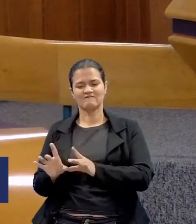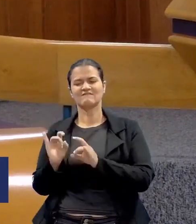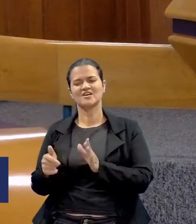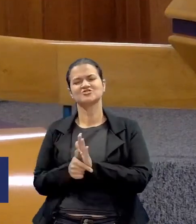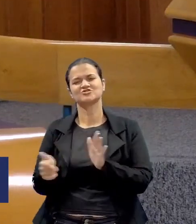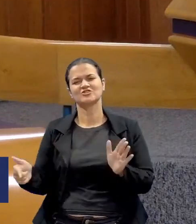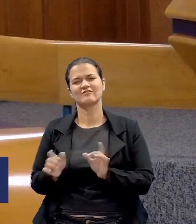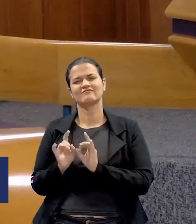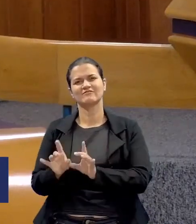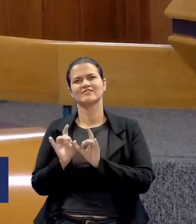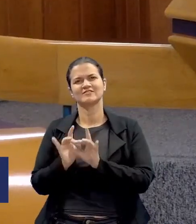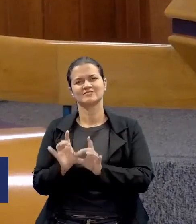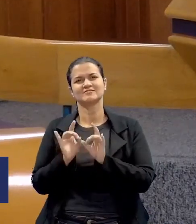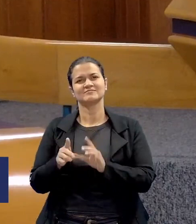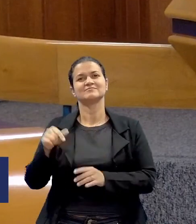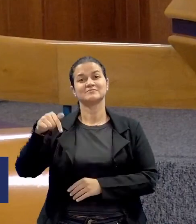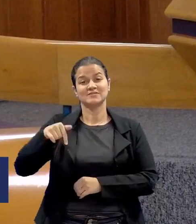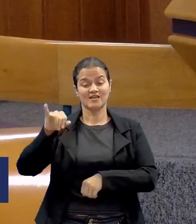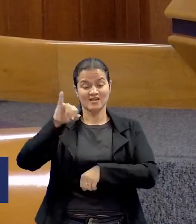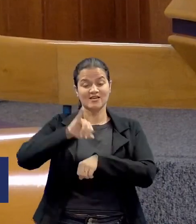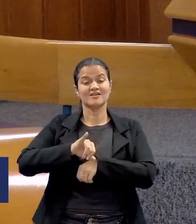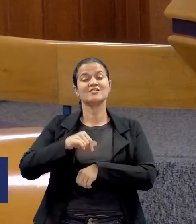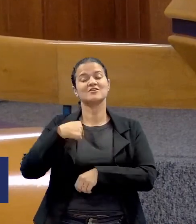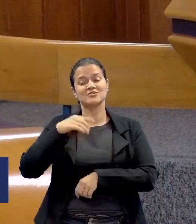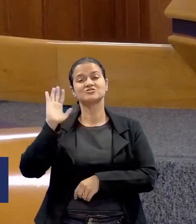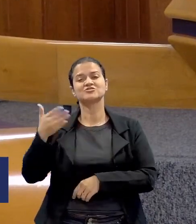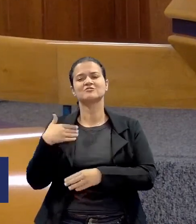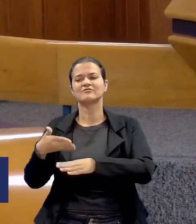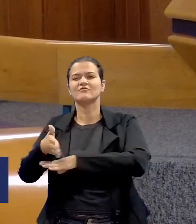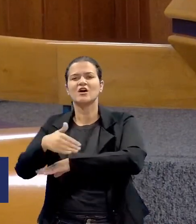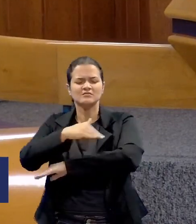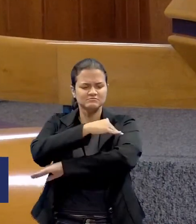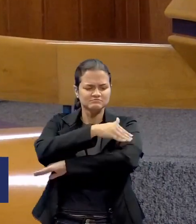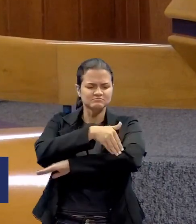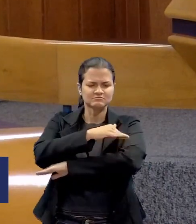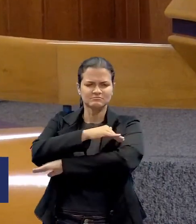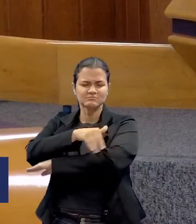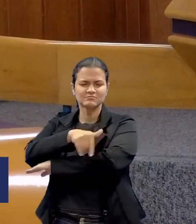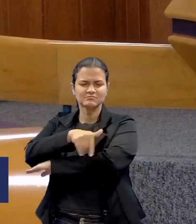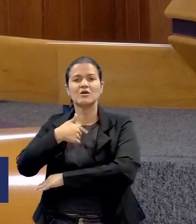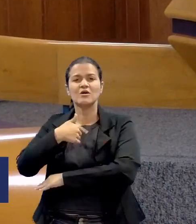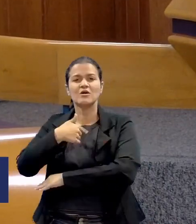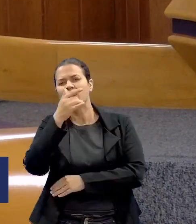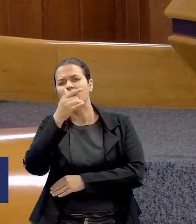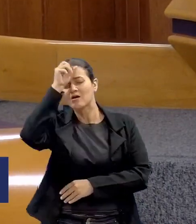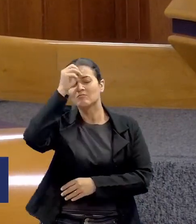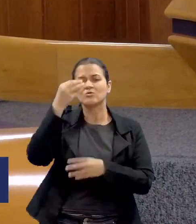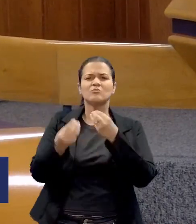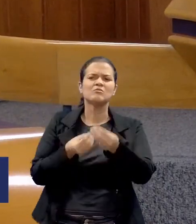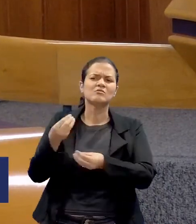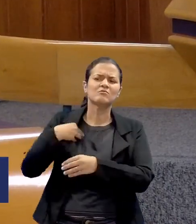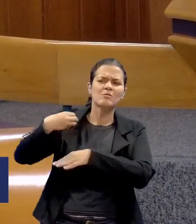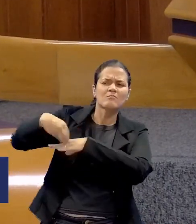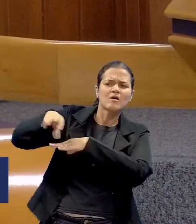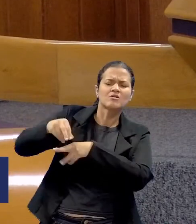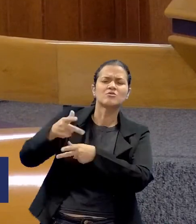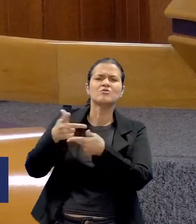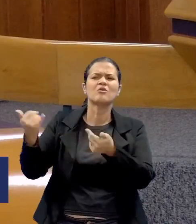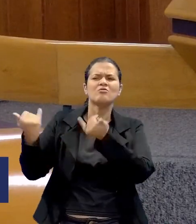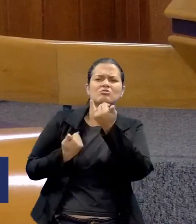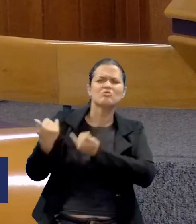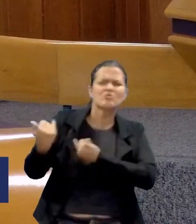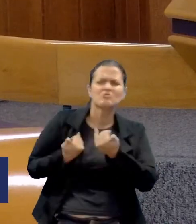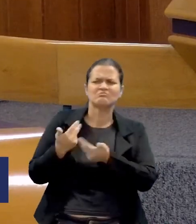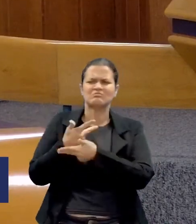bem, nessa capital, foi nas esquinas que nós aprendemos a trocar notícias do dia por um pedaço